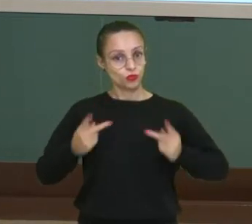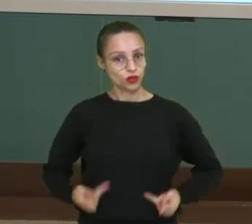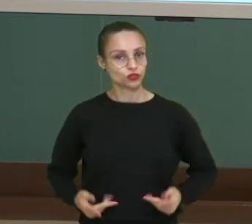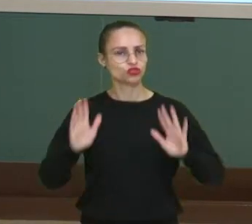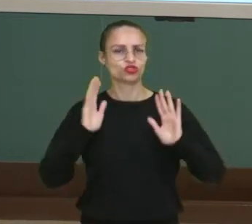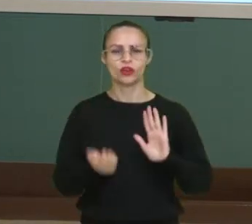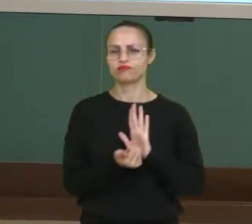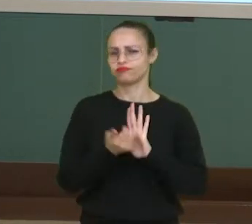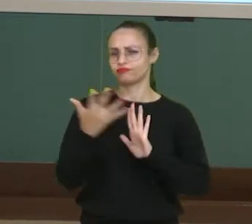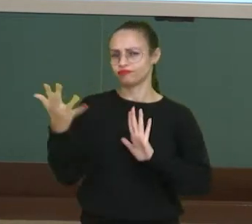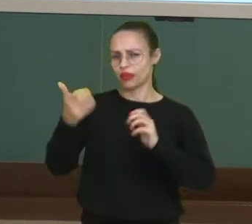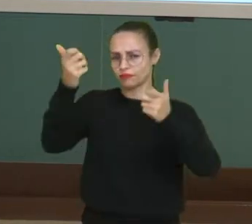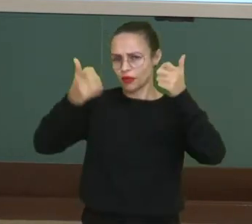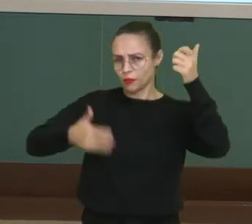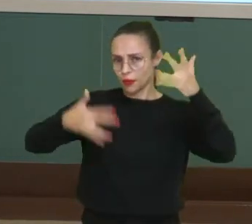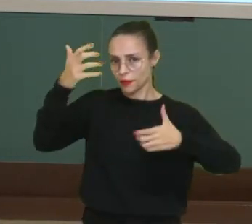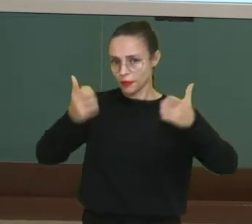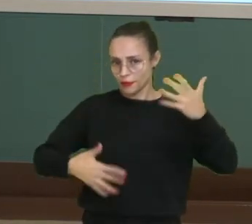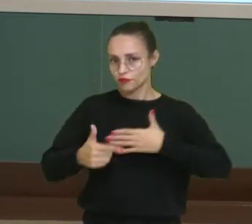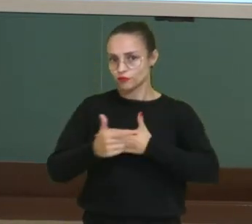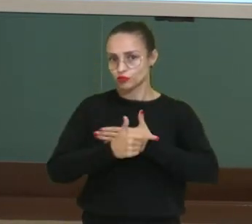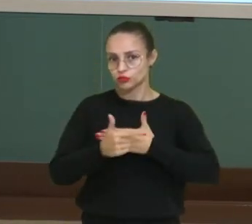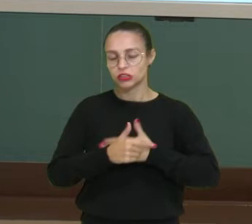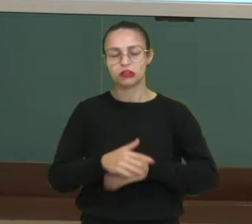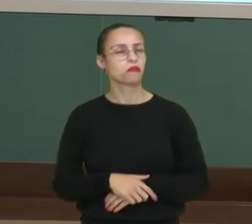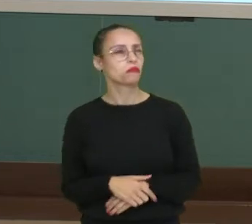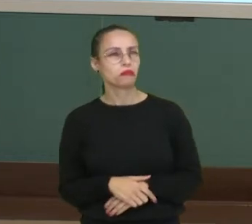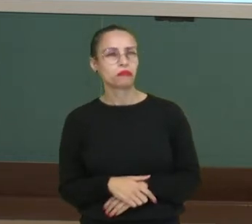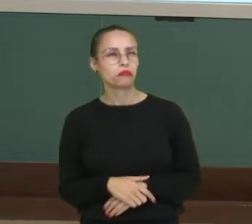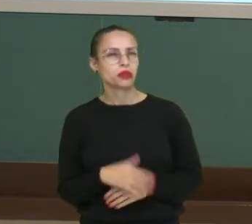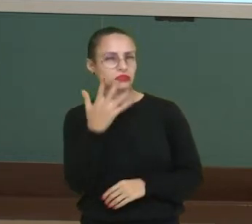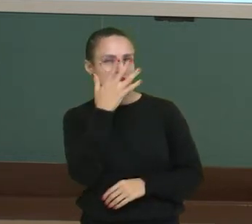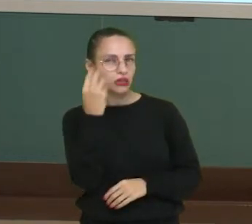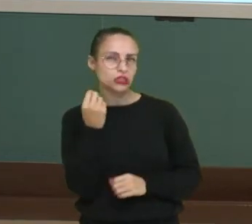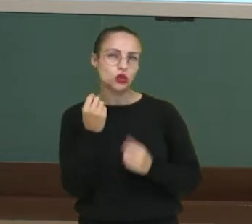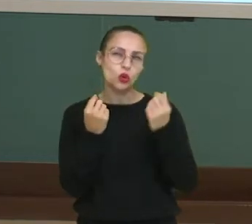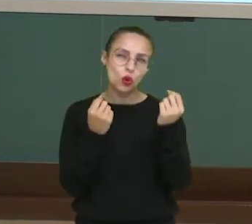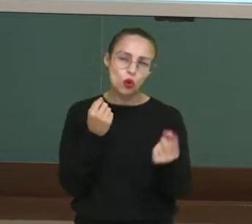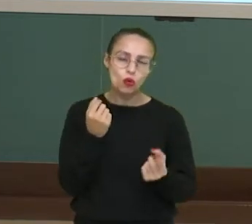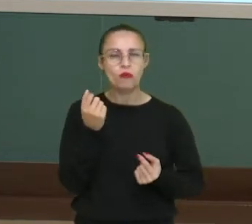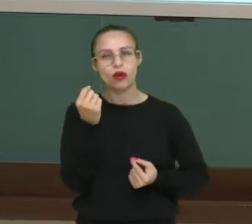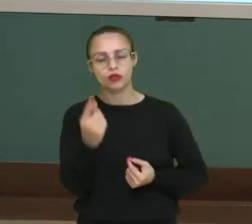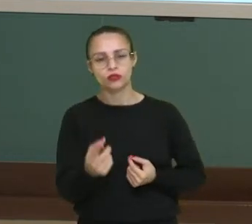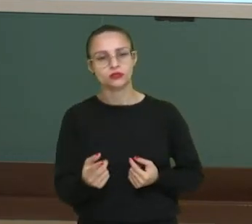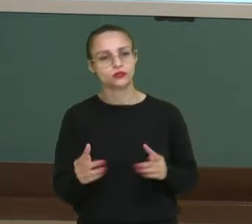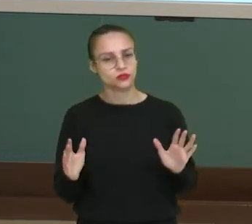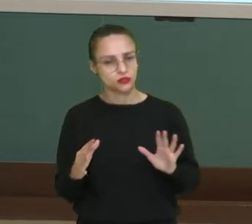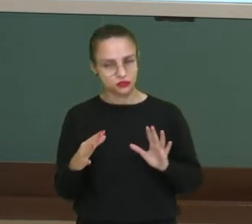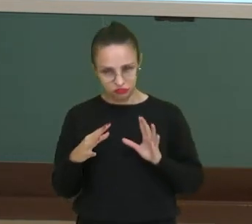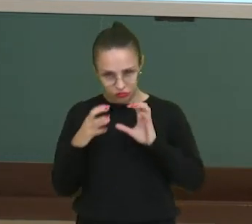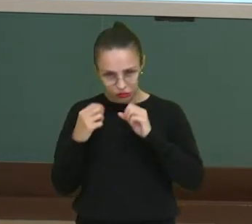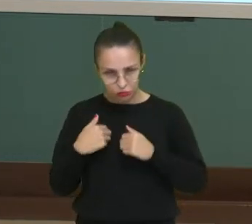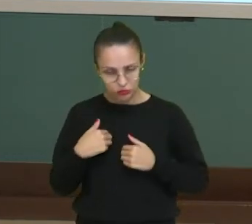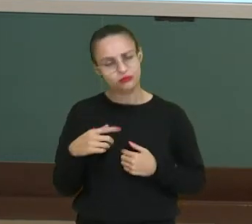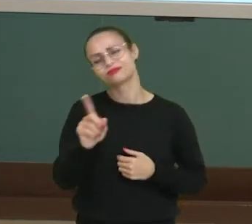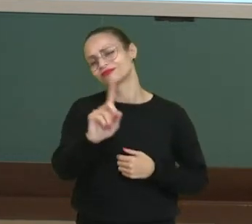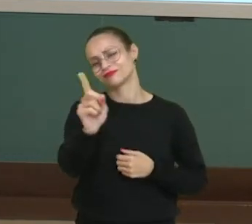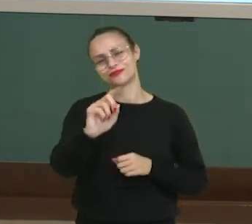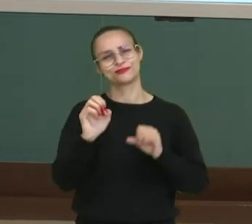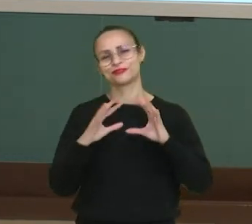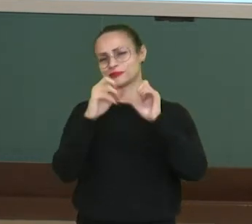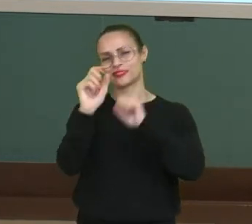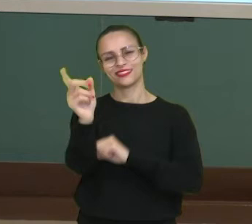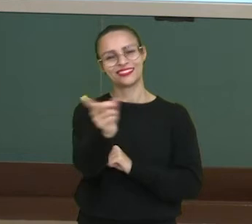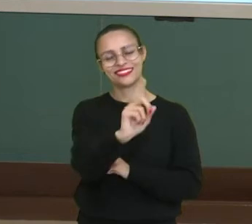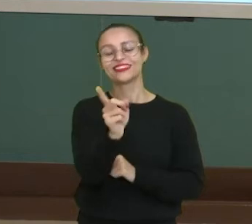vimos várias funções. Ah, Fabiano, se eu esquecer uma ou outra, você briga comigo? É claro que eu não vou brigar com você.